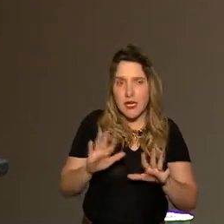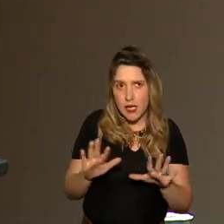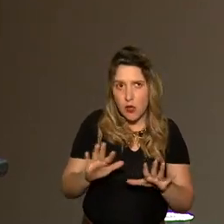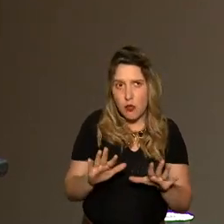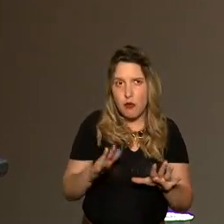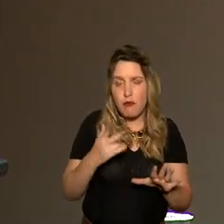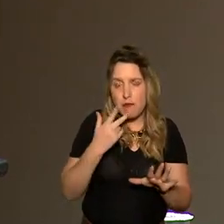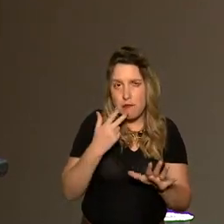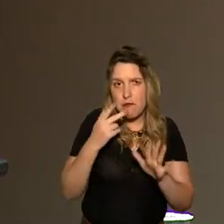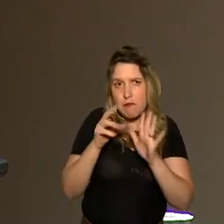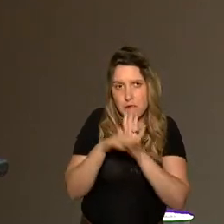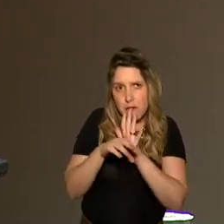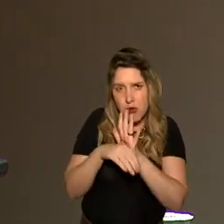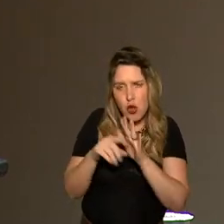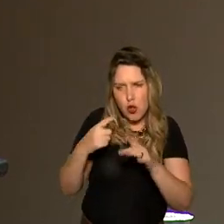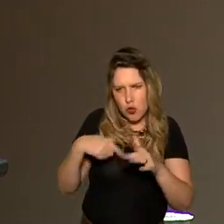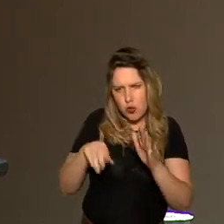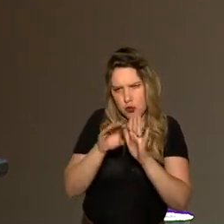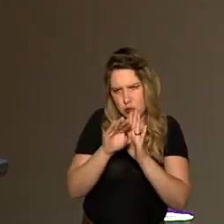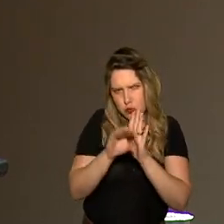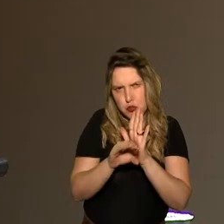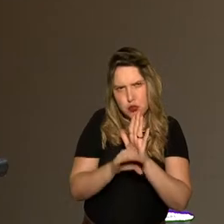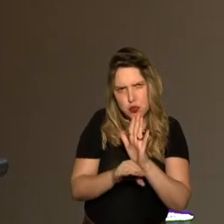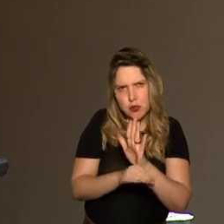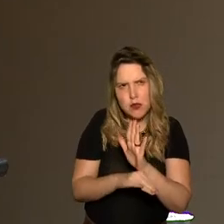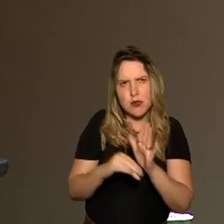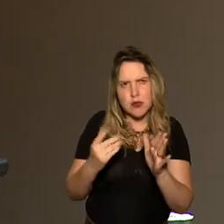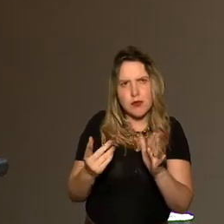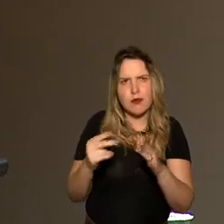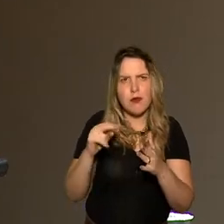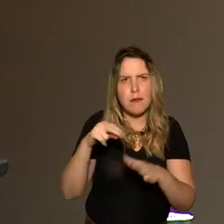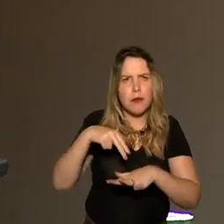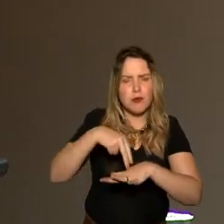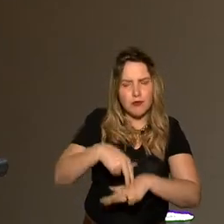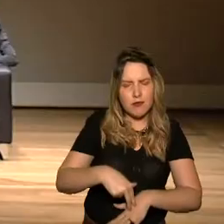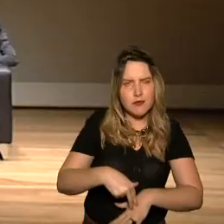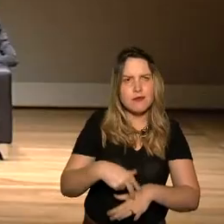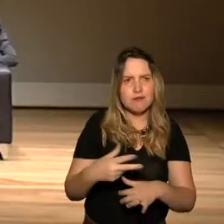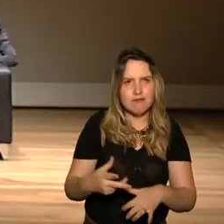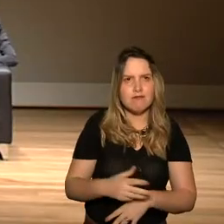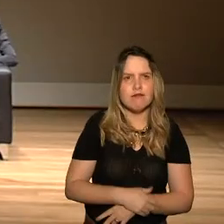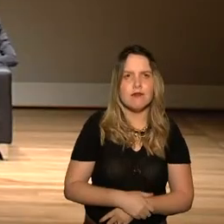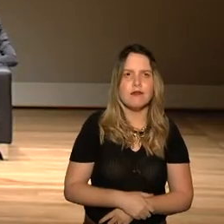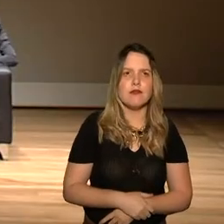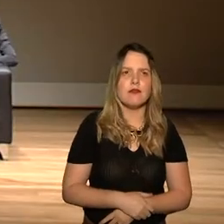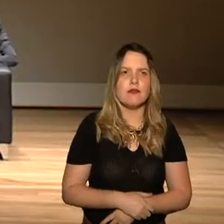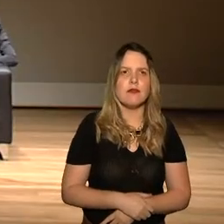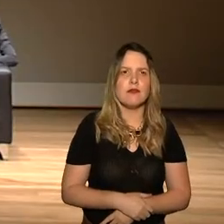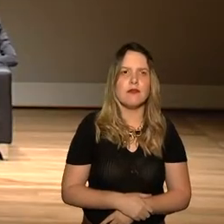dessa do foco do nosso da nossa discussão aqui que é a questão da aprendizagem né